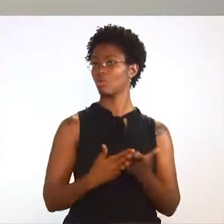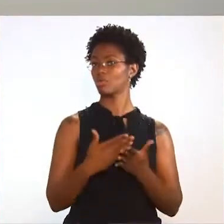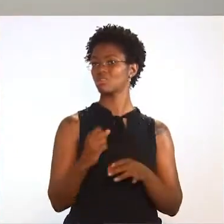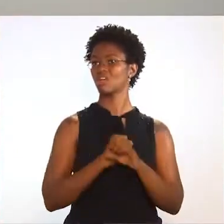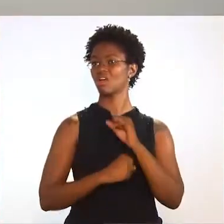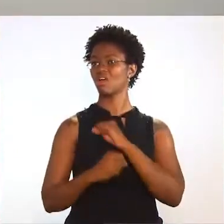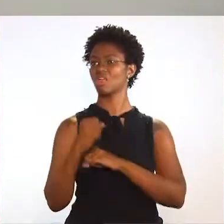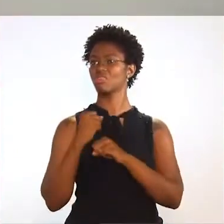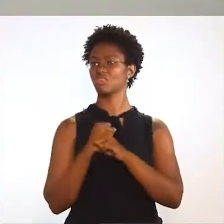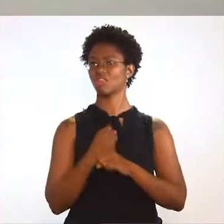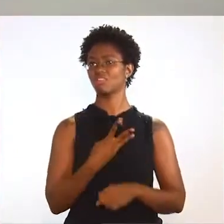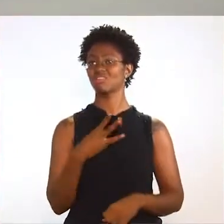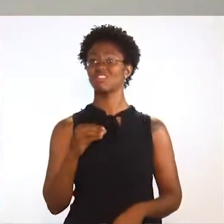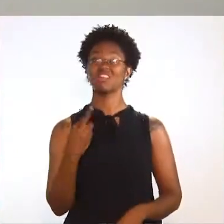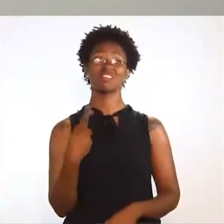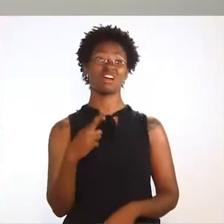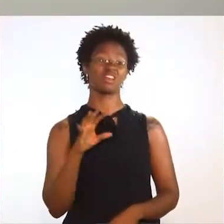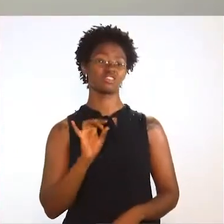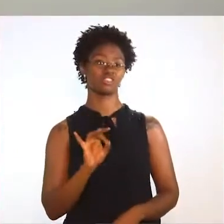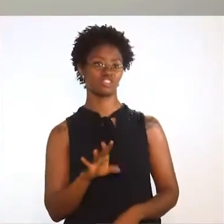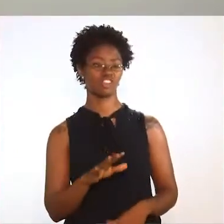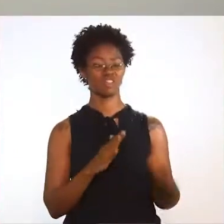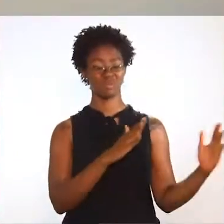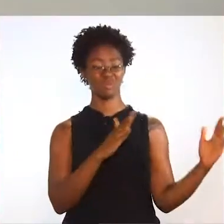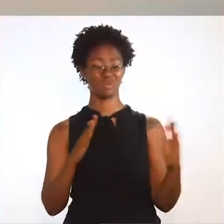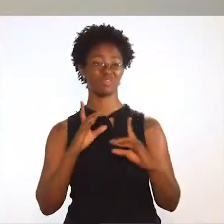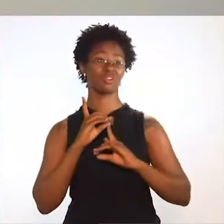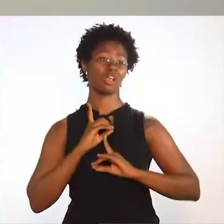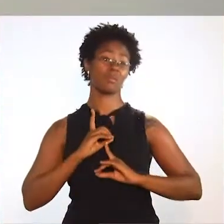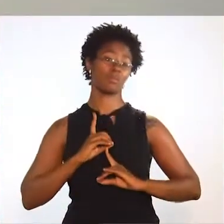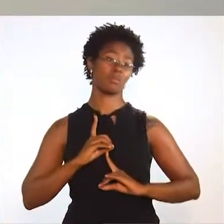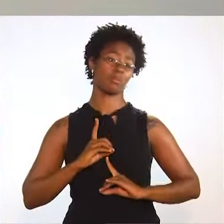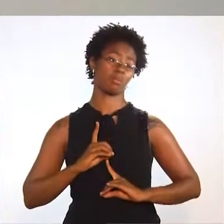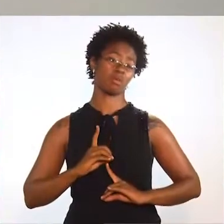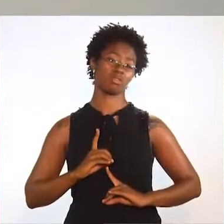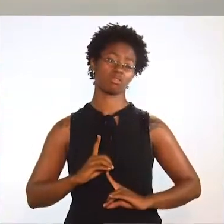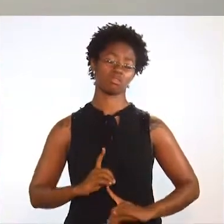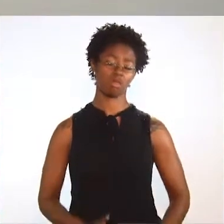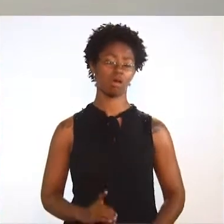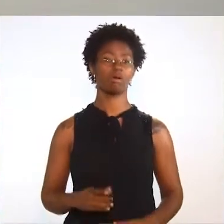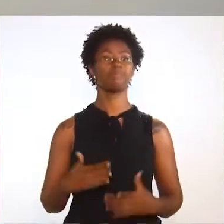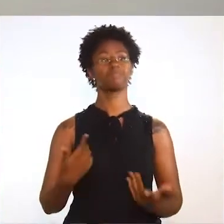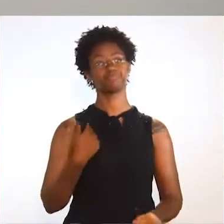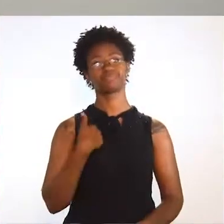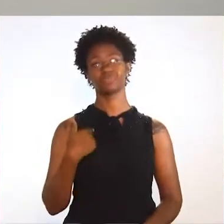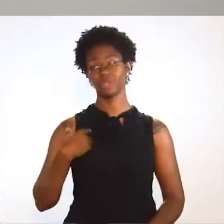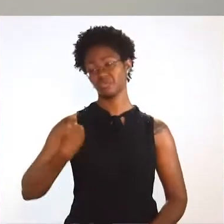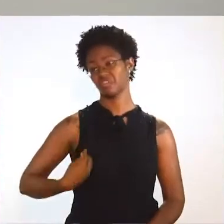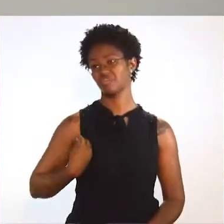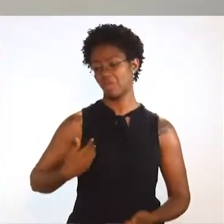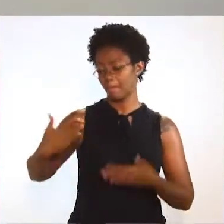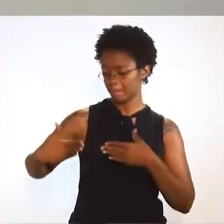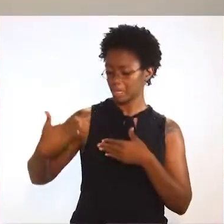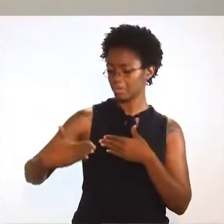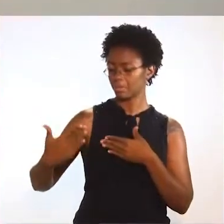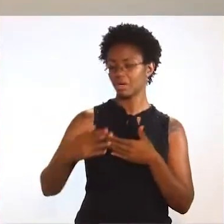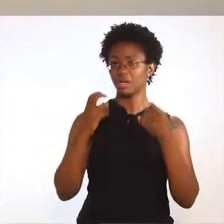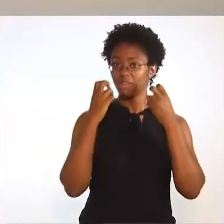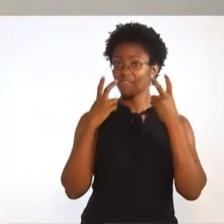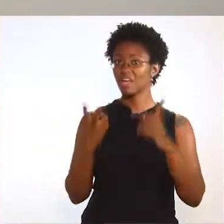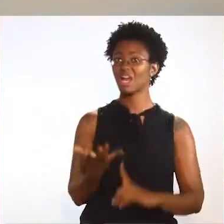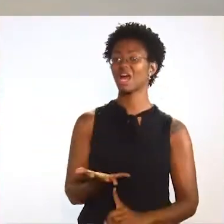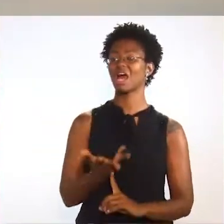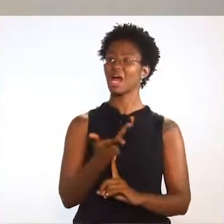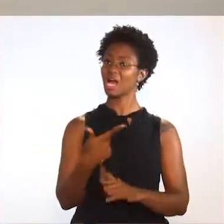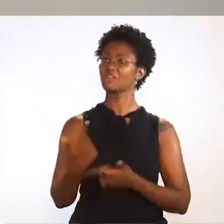alguns anos atrás com R$30 e saindo de um período de depressão. E eu vivi tudo isso, todas as etapas, de ver